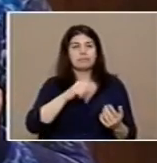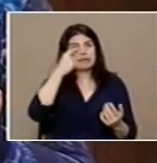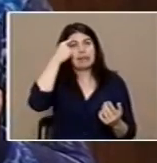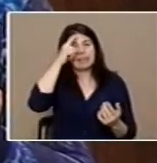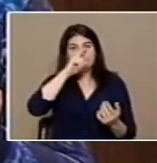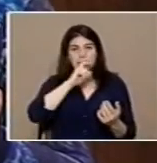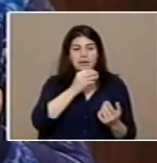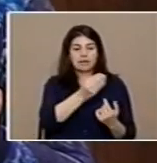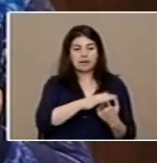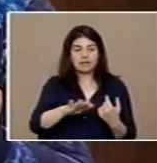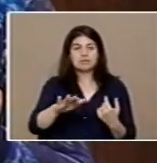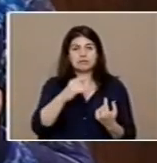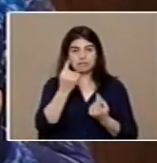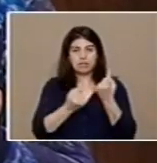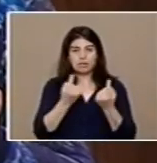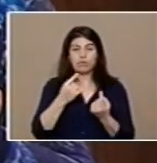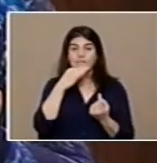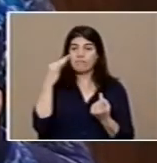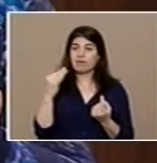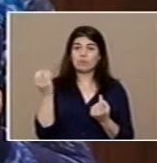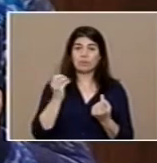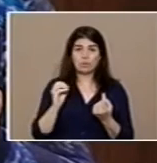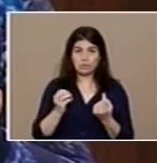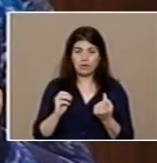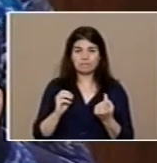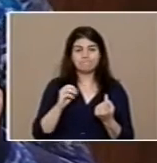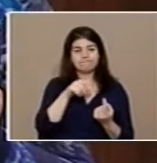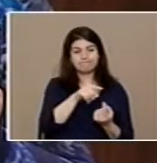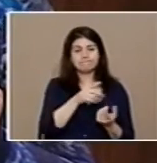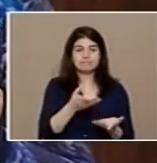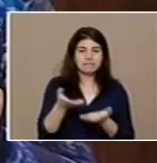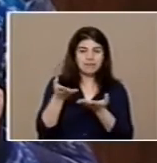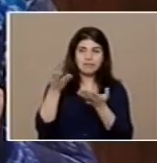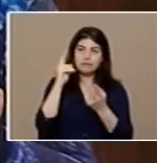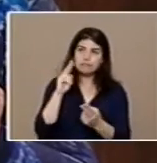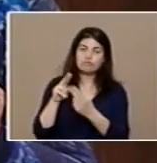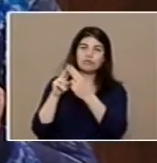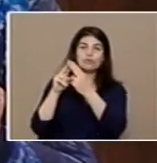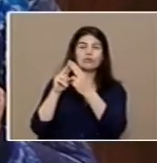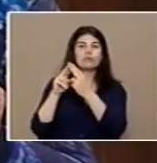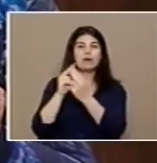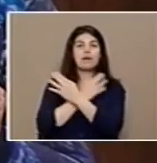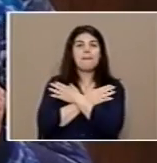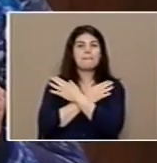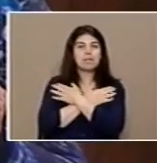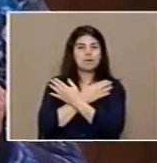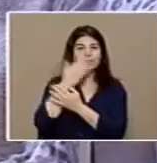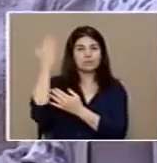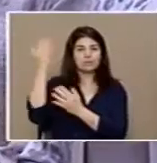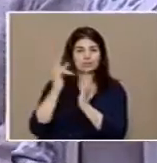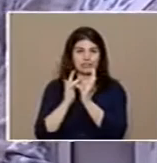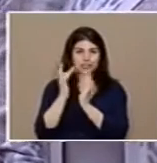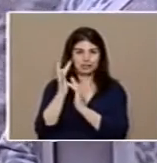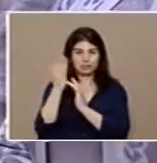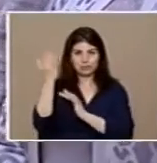família para que encontrem em Jesus o grande amigo Oremos irmãos